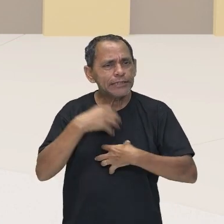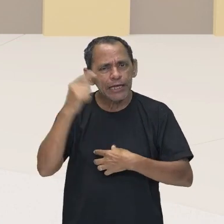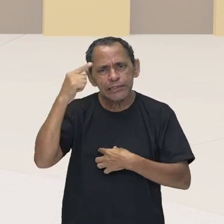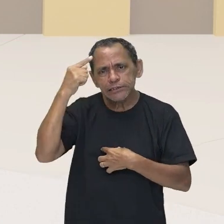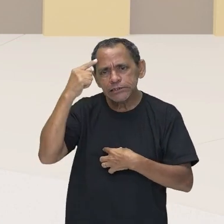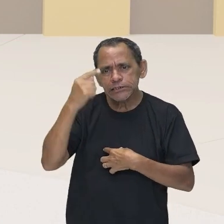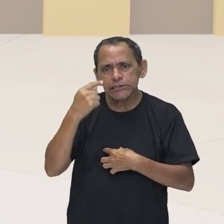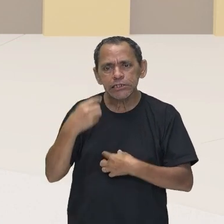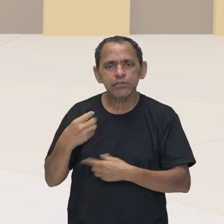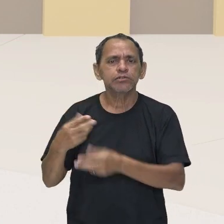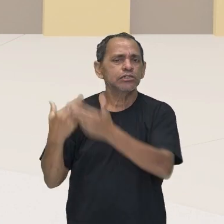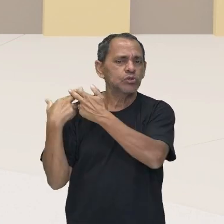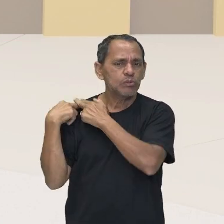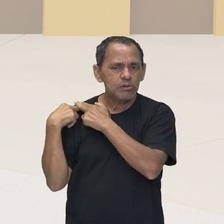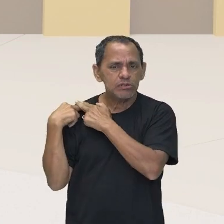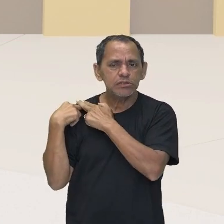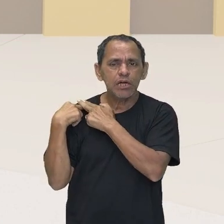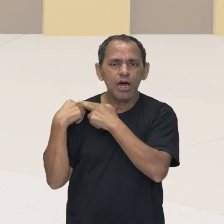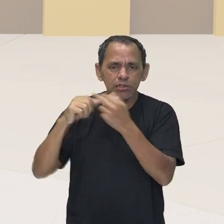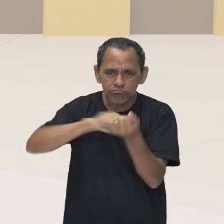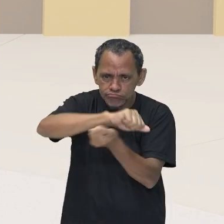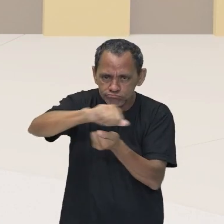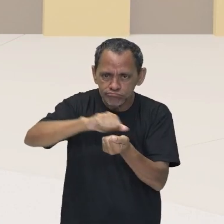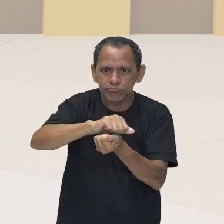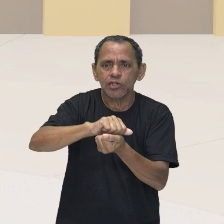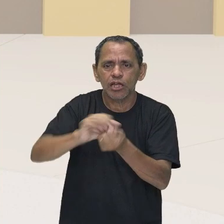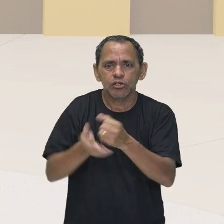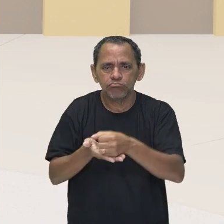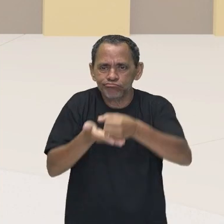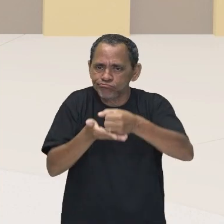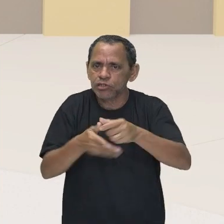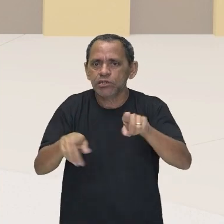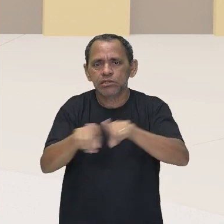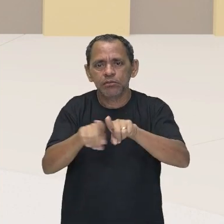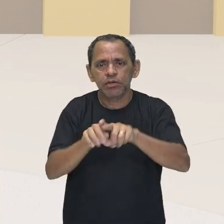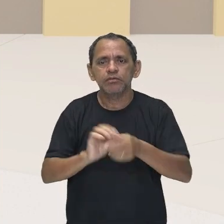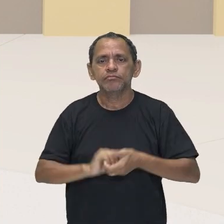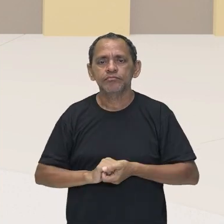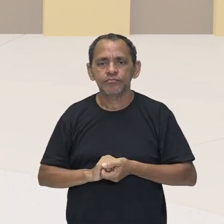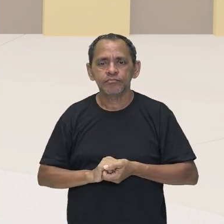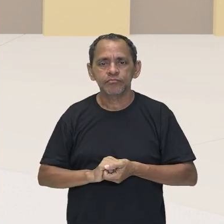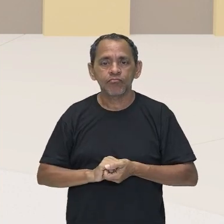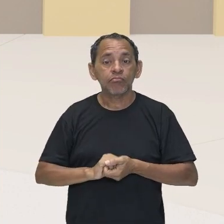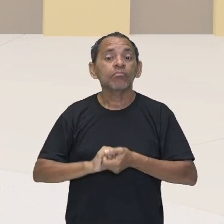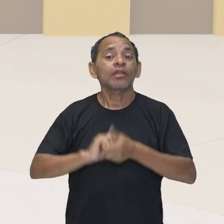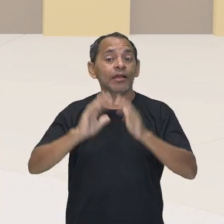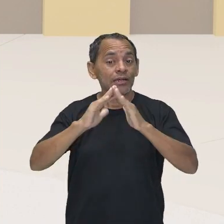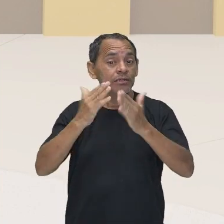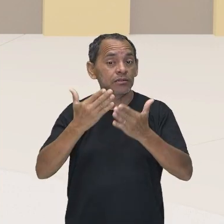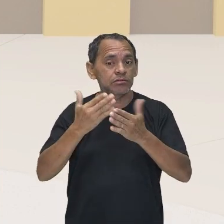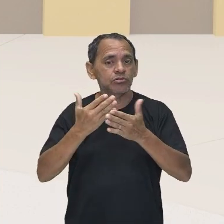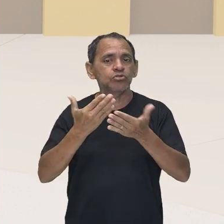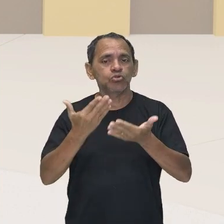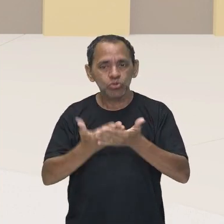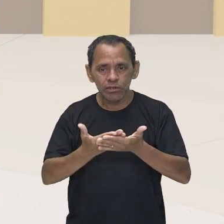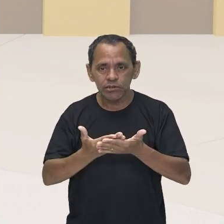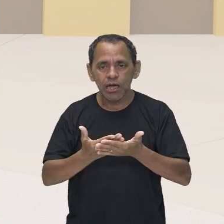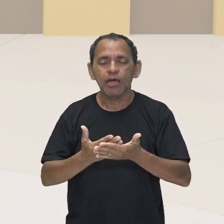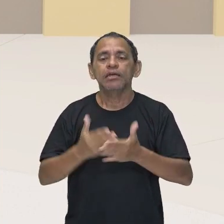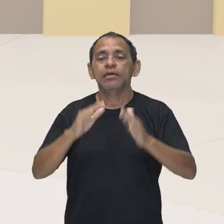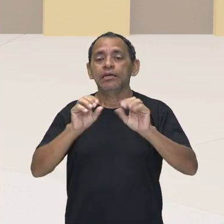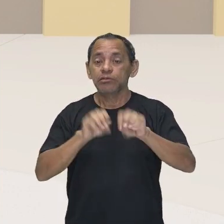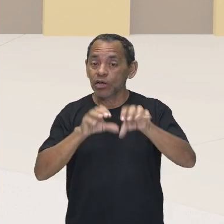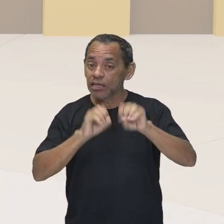de sustentabilidade. Temos a educação. Poxa, a educação. Valorizar o